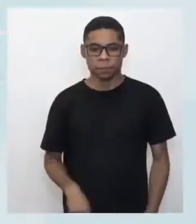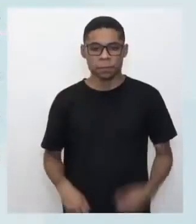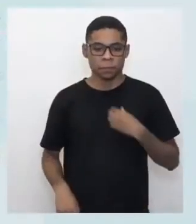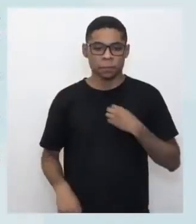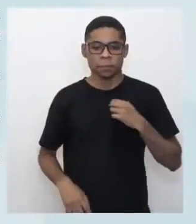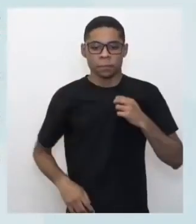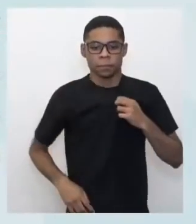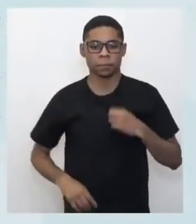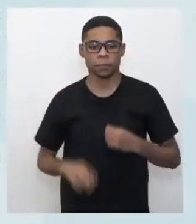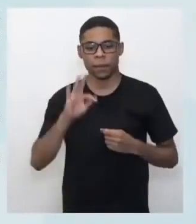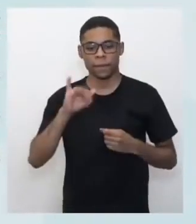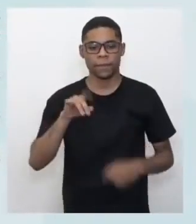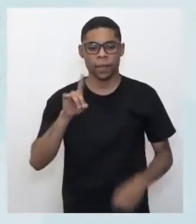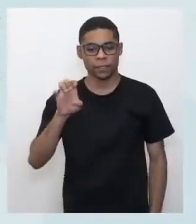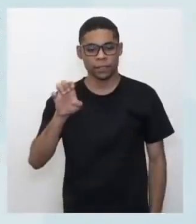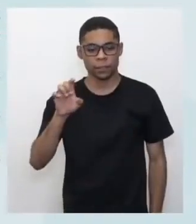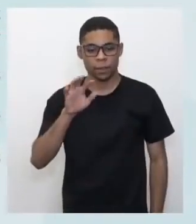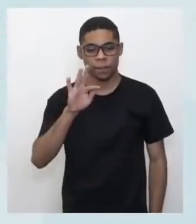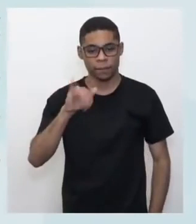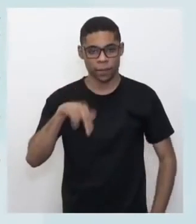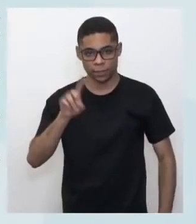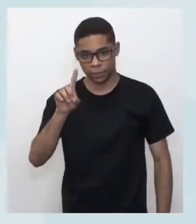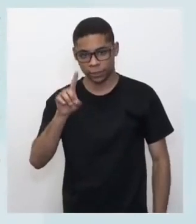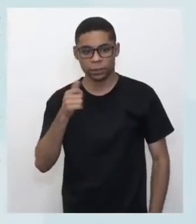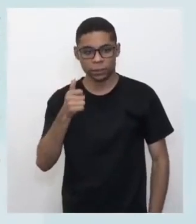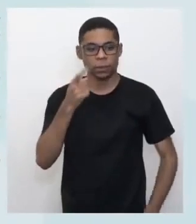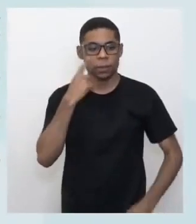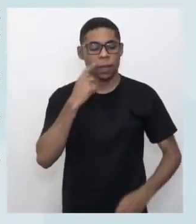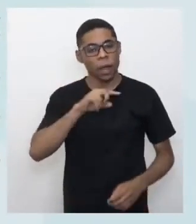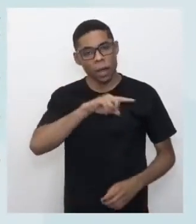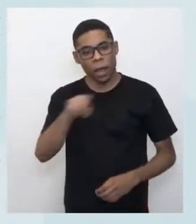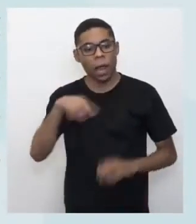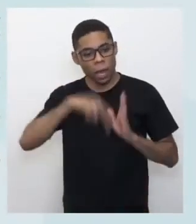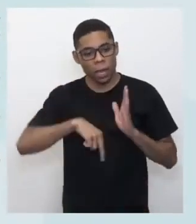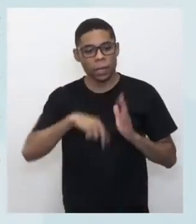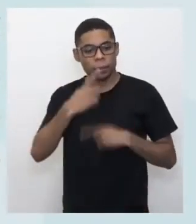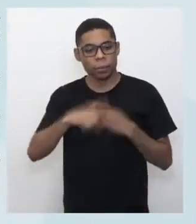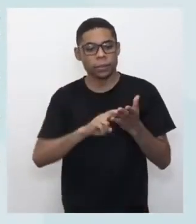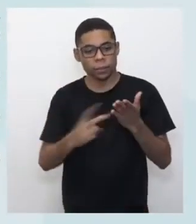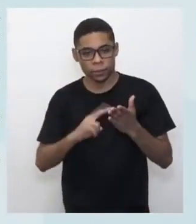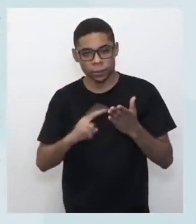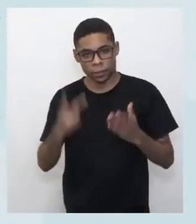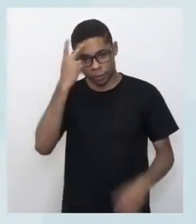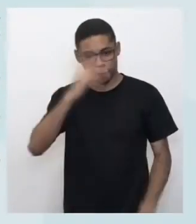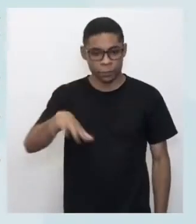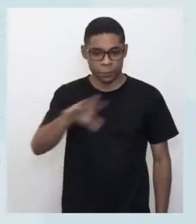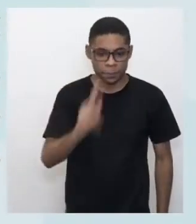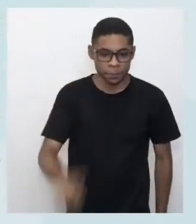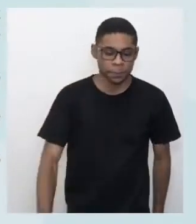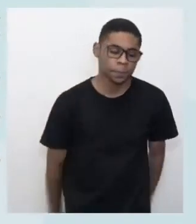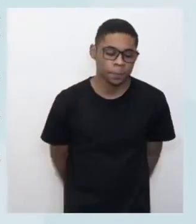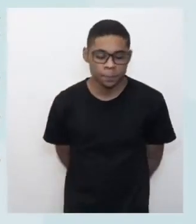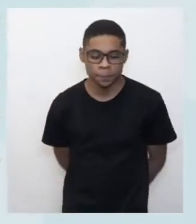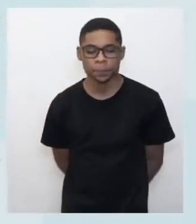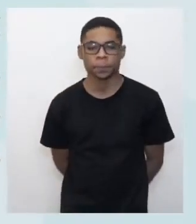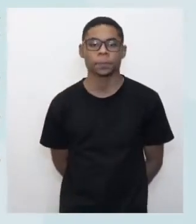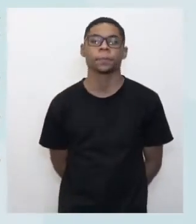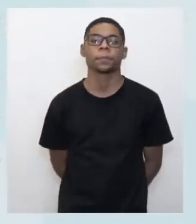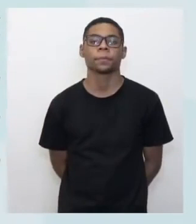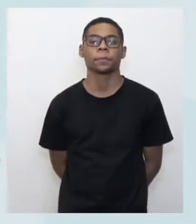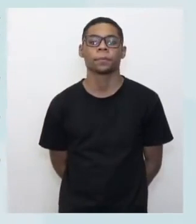texto completo agora. A gente vai ler e traduzir para vocês. E aí vocês entendam a historinha aí, ó. Okay. 3